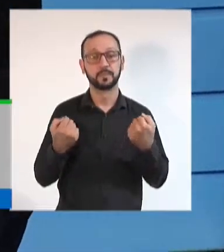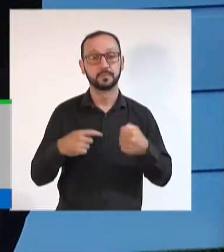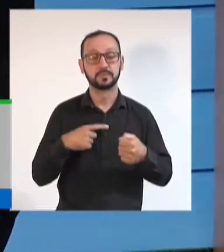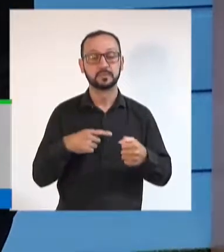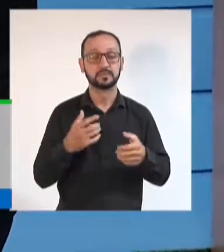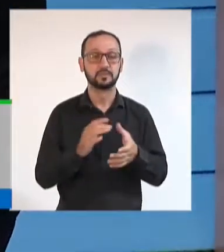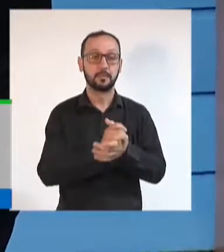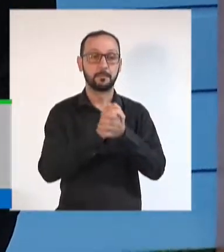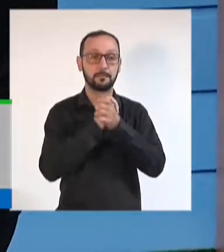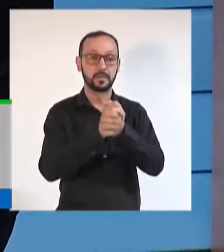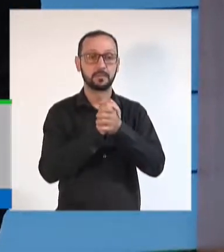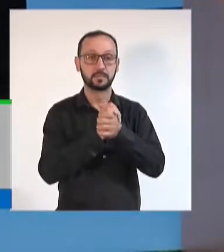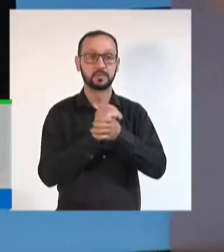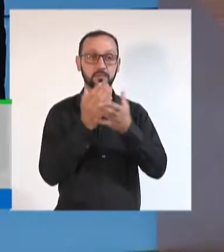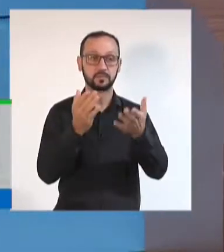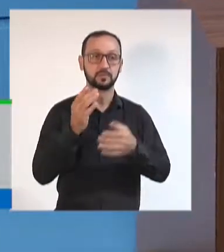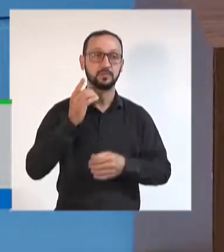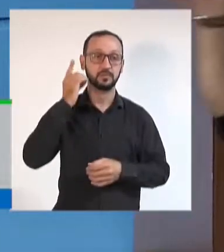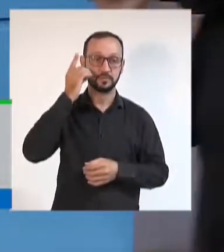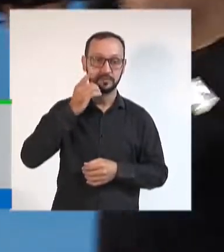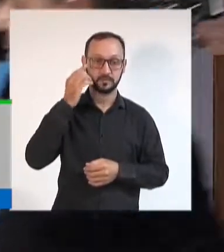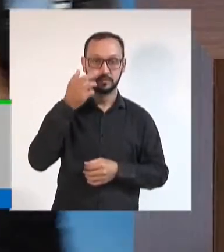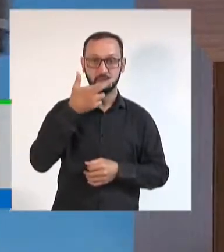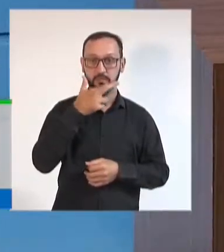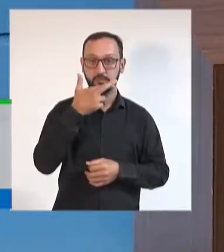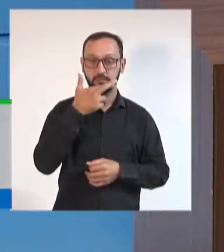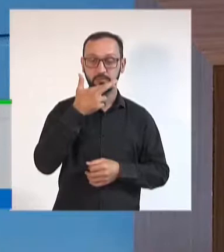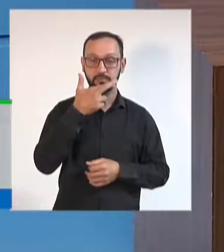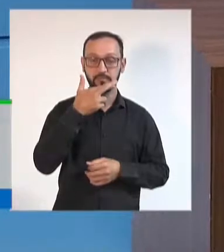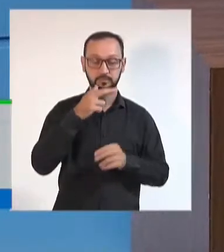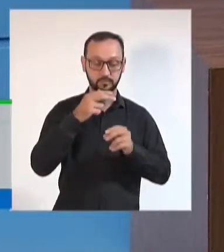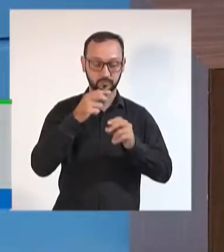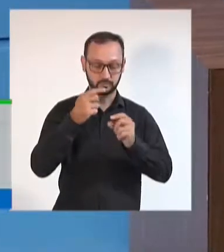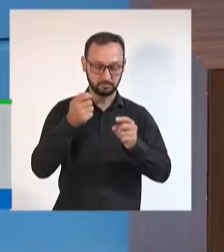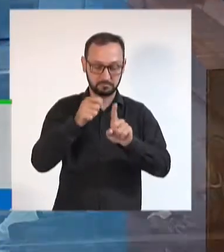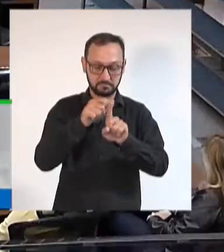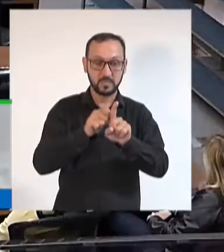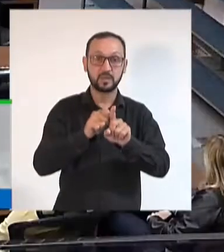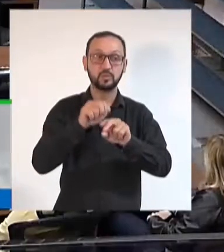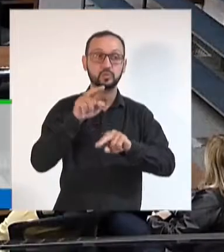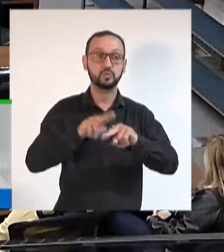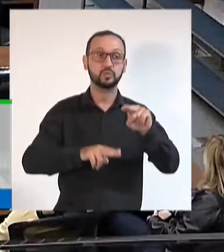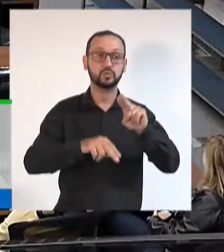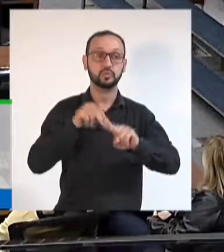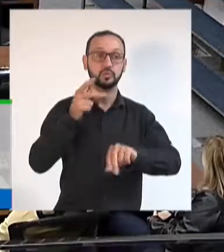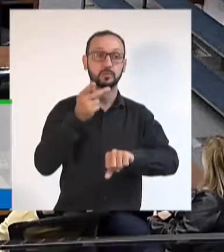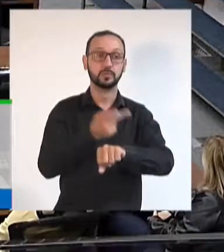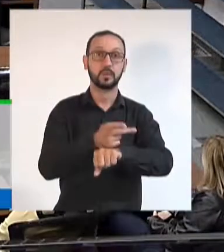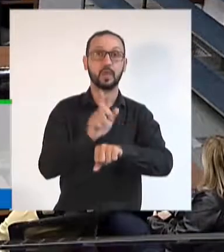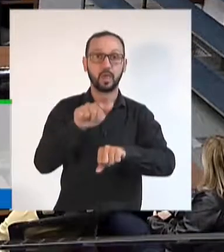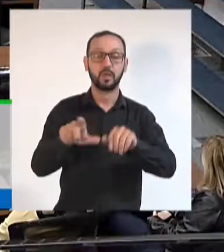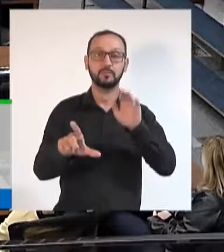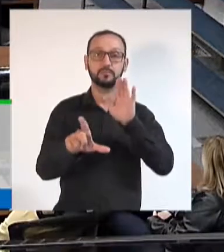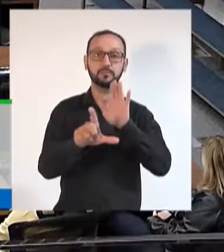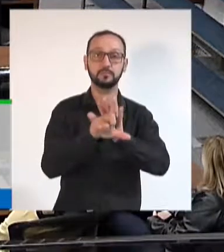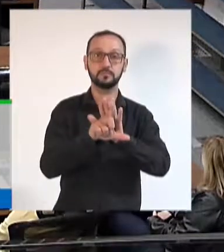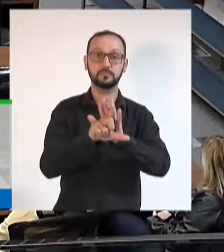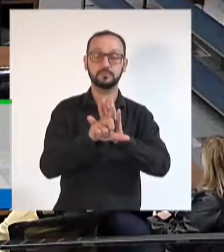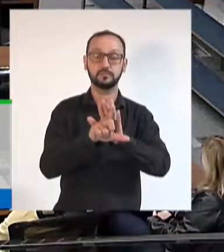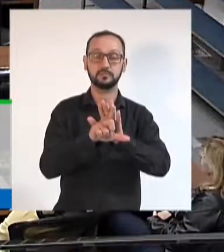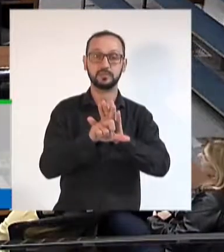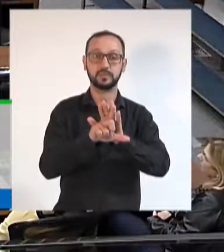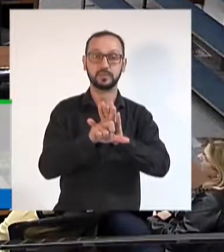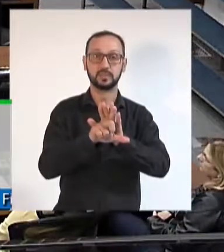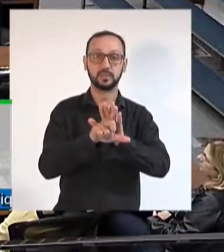parabenizá-lo publicamente, deputado Renato, pelo Junho Prata, porque o Junho Prata é uma lei estadual. Quando a gente fala que é